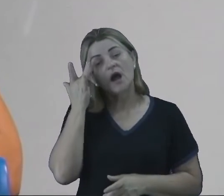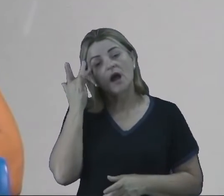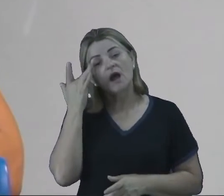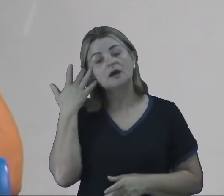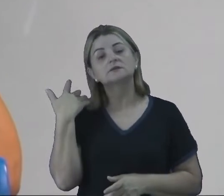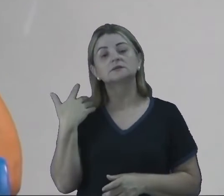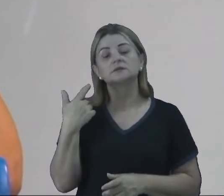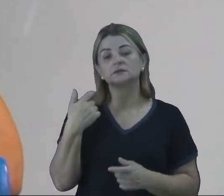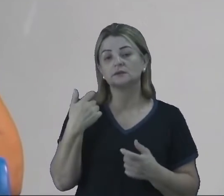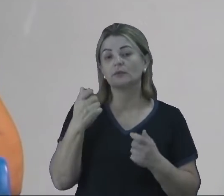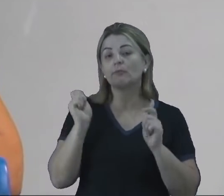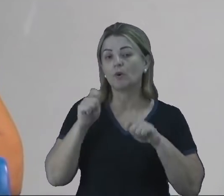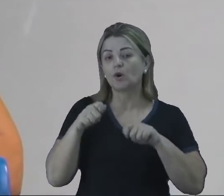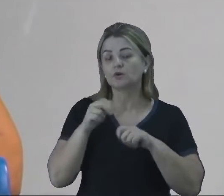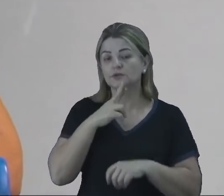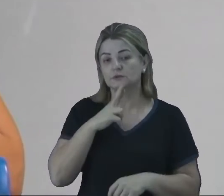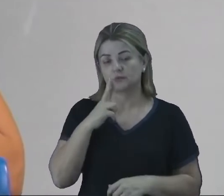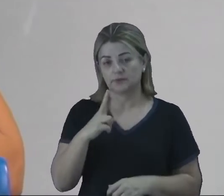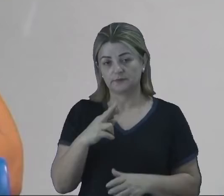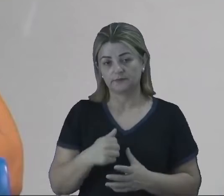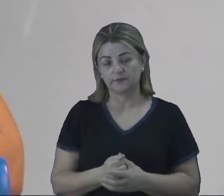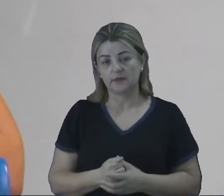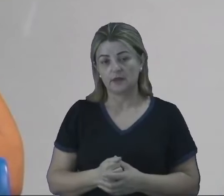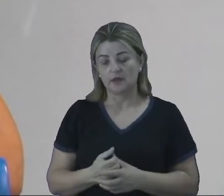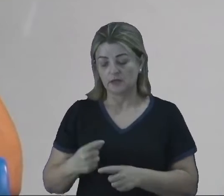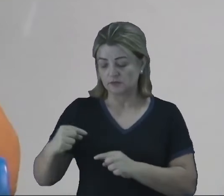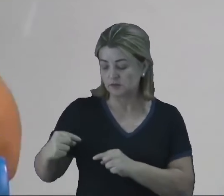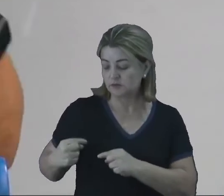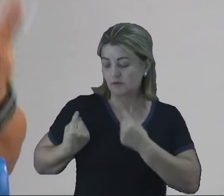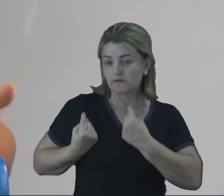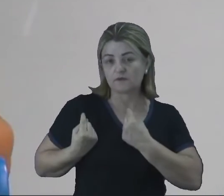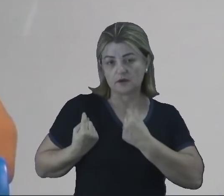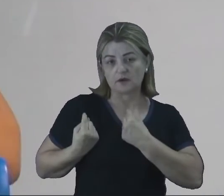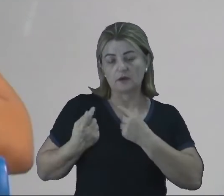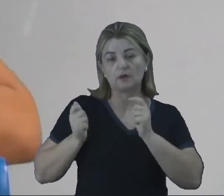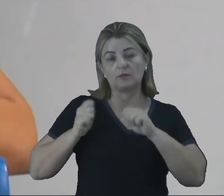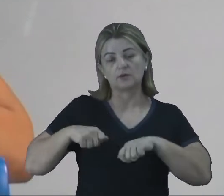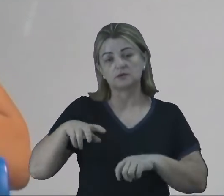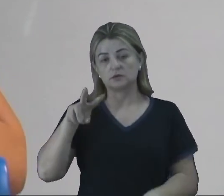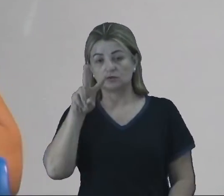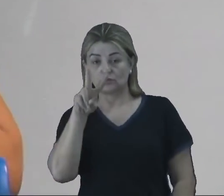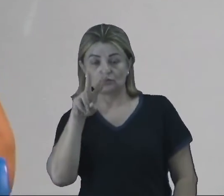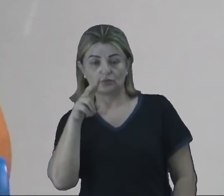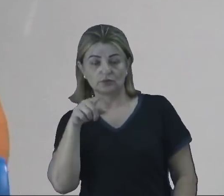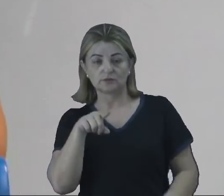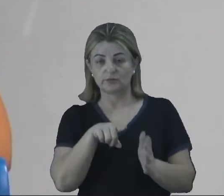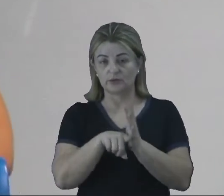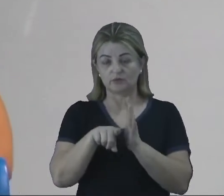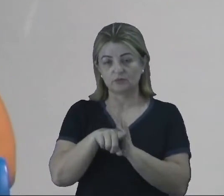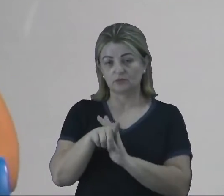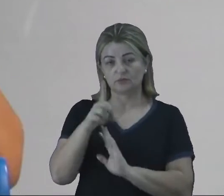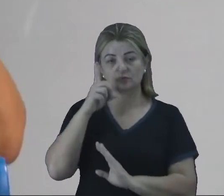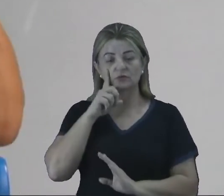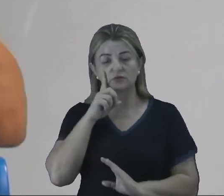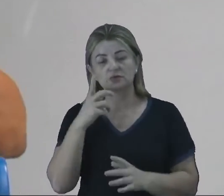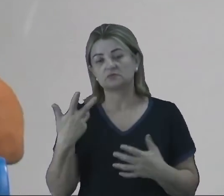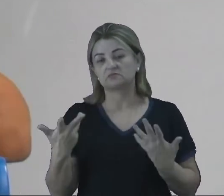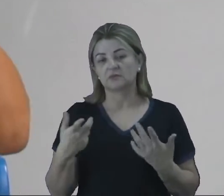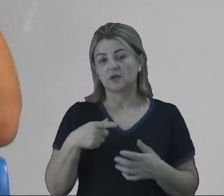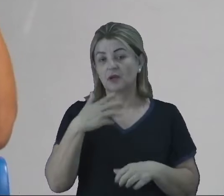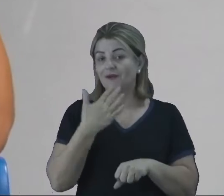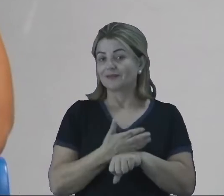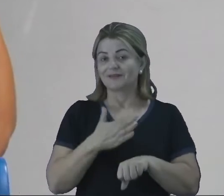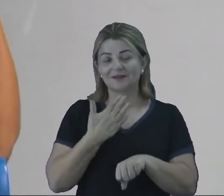Eles partem das terras brasileiras. E a letra E que fala que os dois são irônicos. Aí você vai lá no texto A e não tem ironia, não tem a paródia